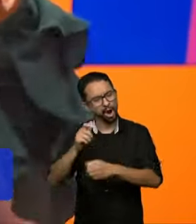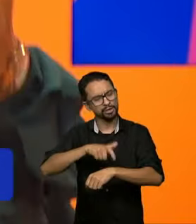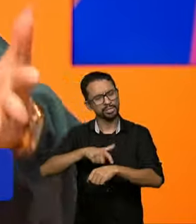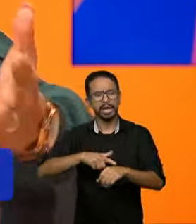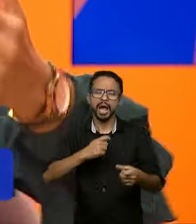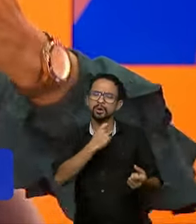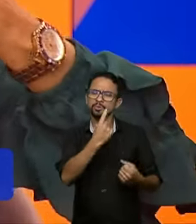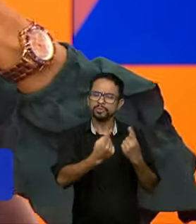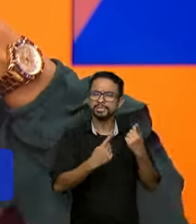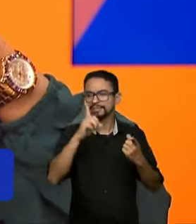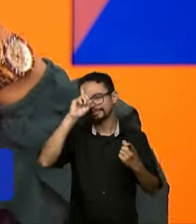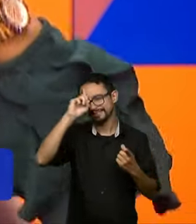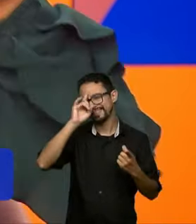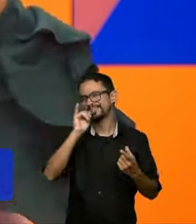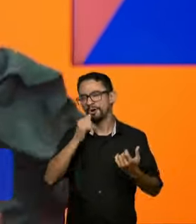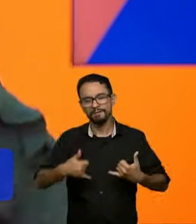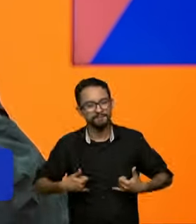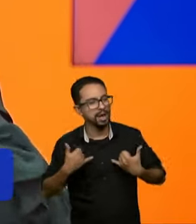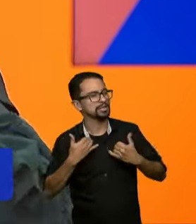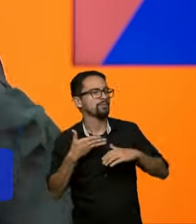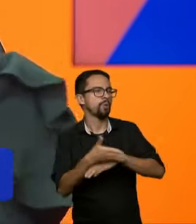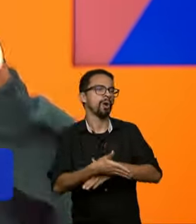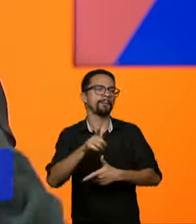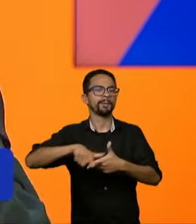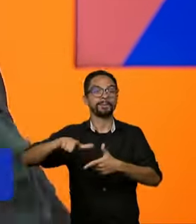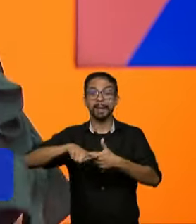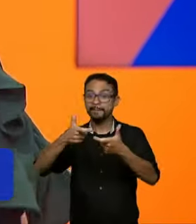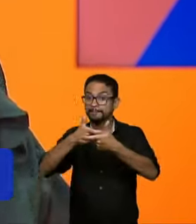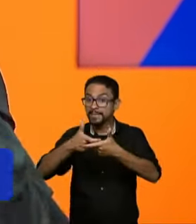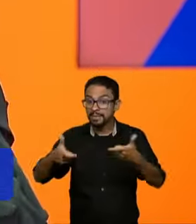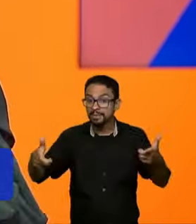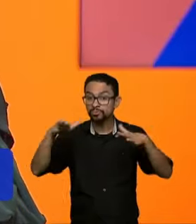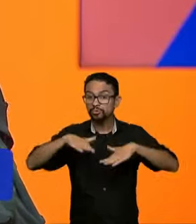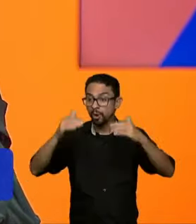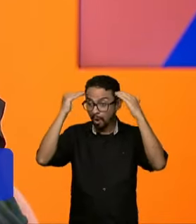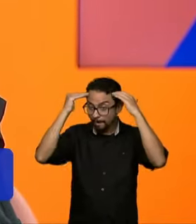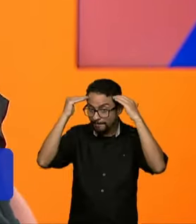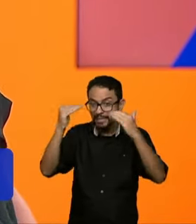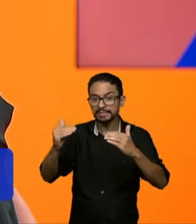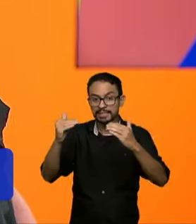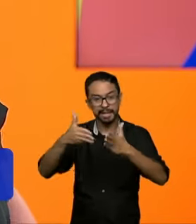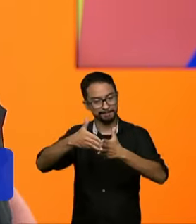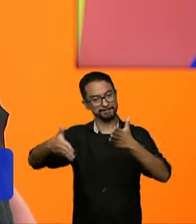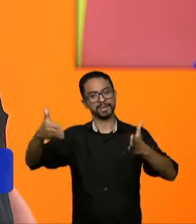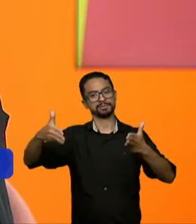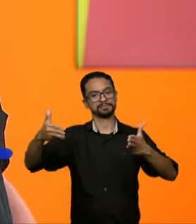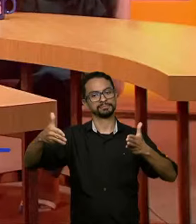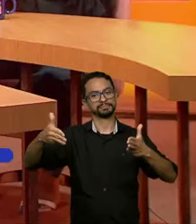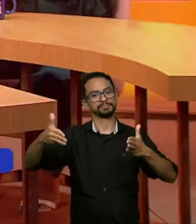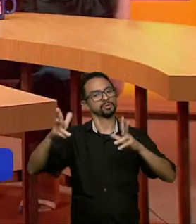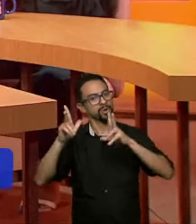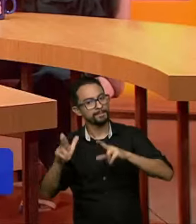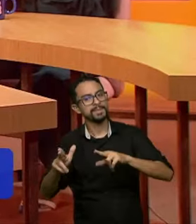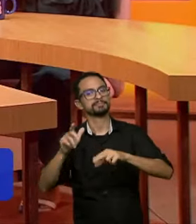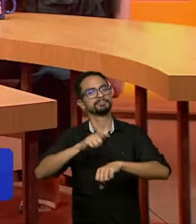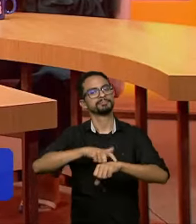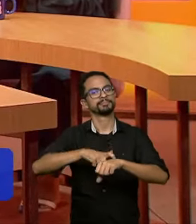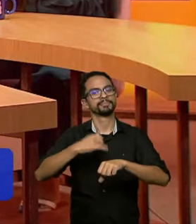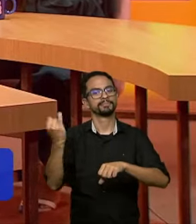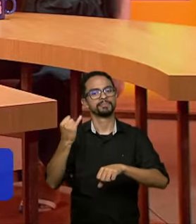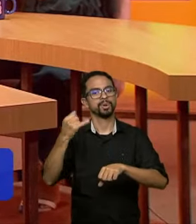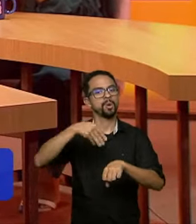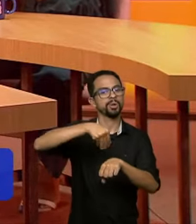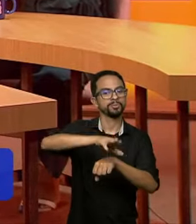exceção, um dia que eu vou a uma festa, um dia que eu tenho um problema e tal, mas a grande maioria eu vou respeitar essa janela. Uma dica muito legal é você botar